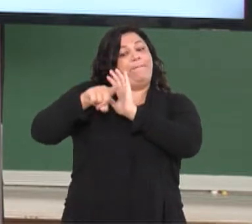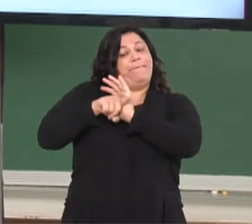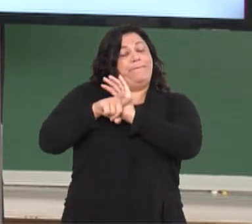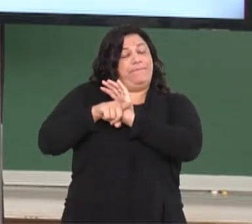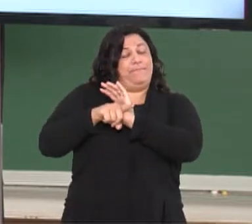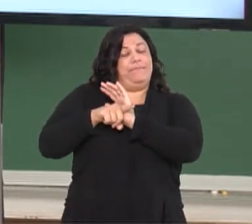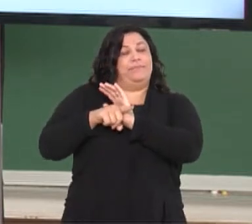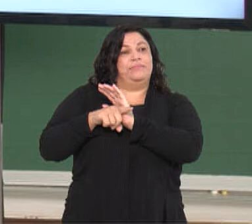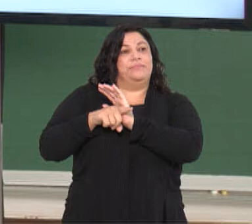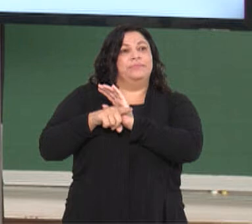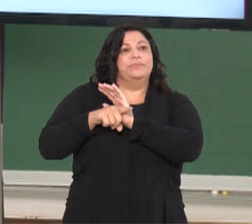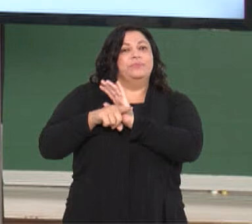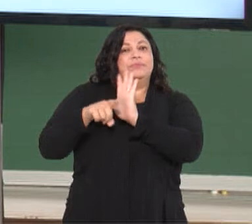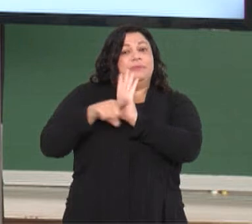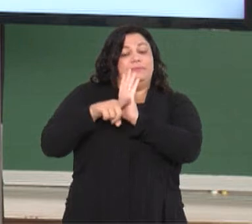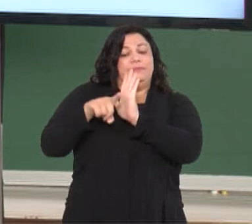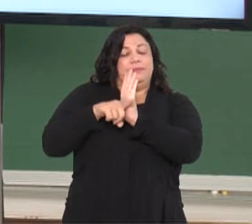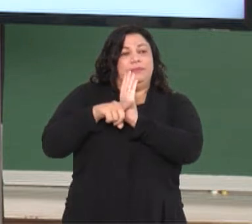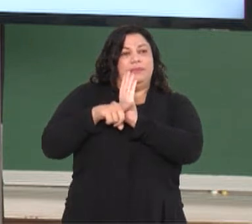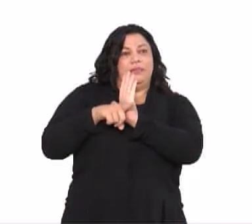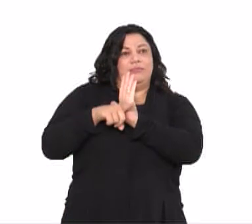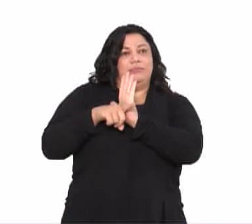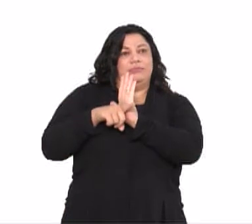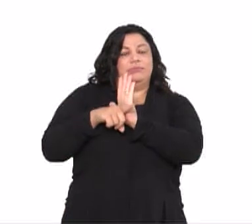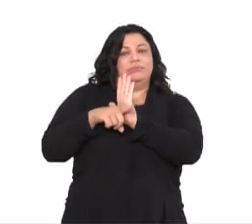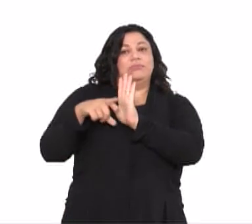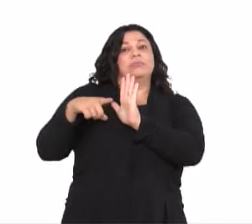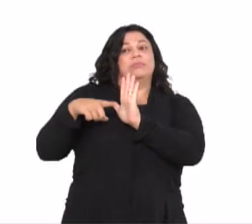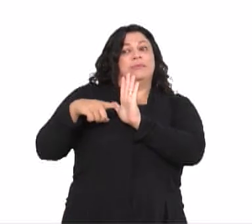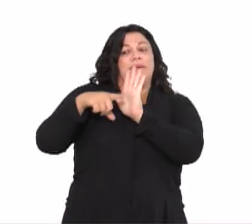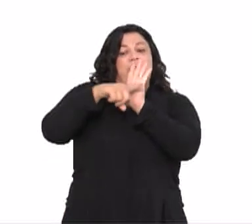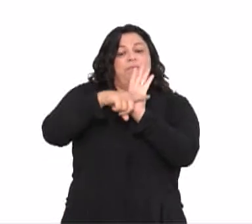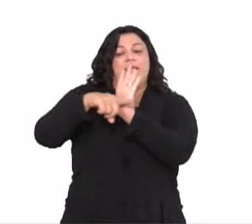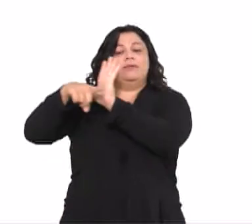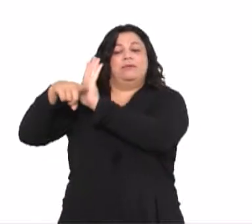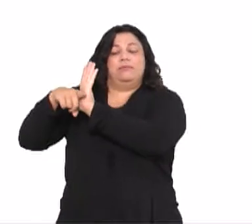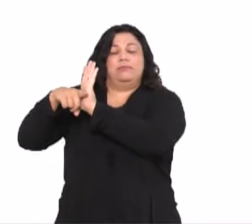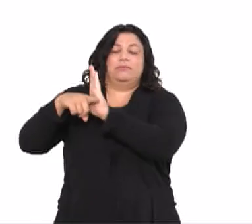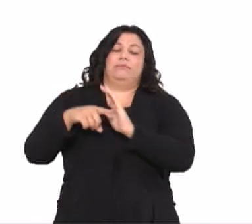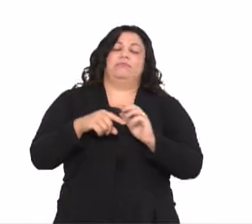A operação é negativa, então o sinal negativo vai aparecer aqui duas vezes.